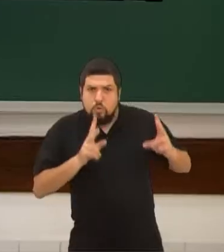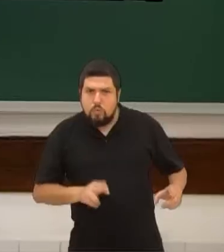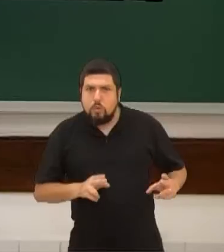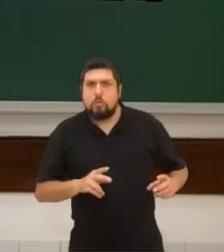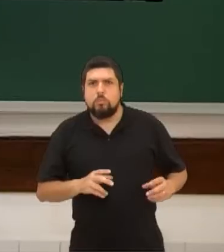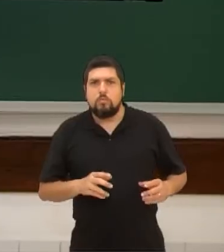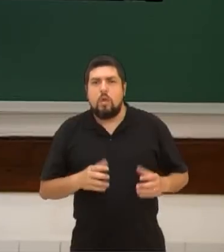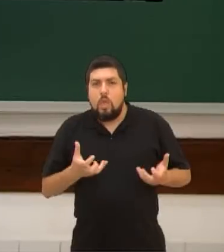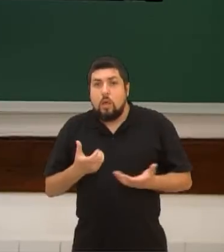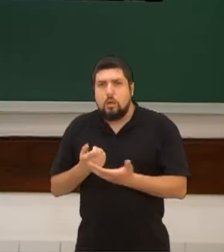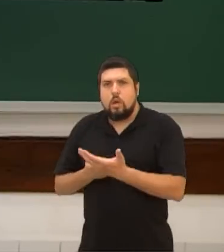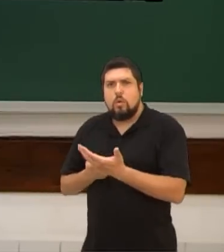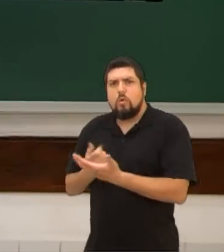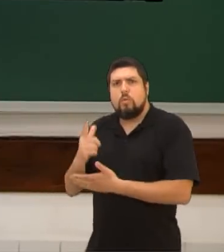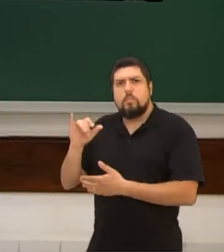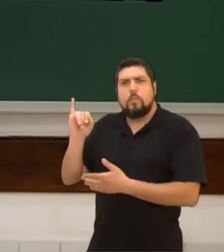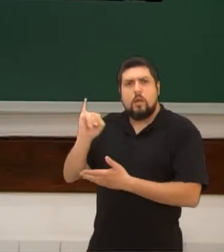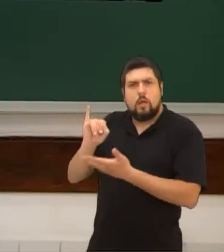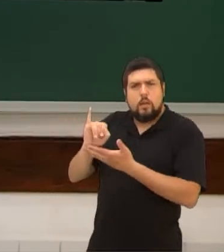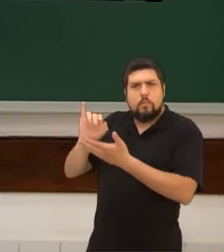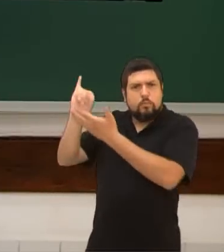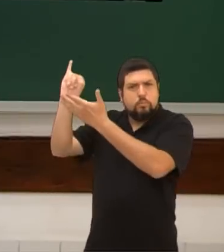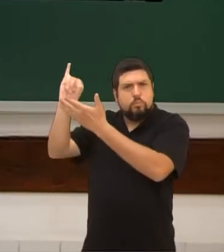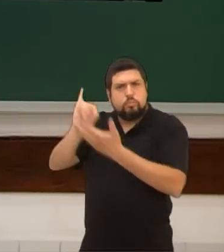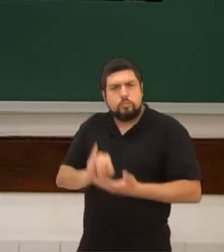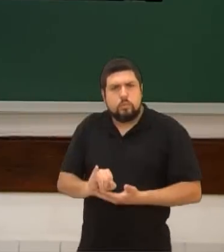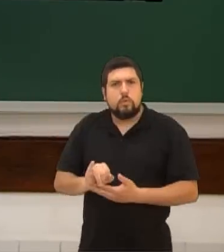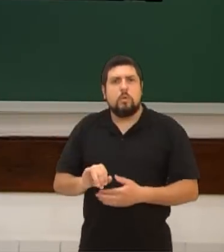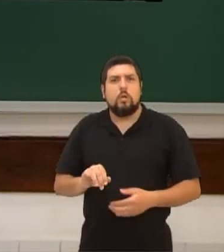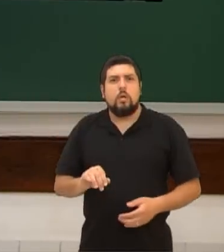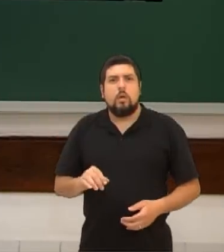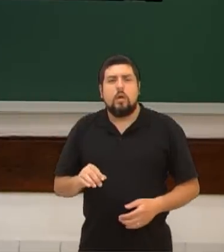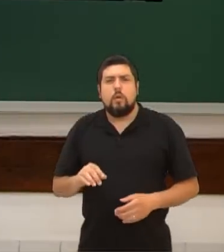importado, eu pagaria de imposto sobre esse produto R$60,